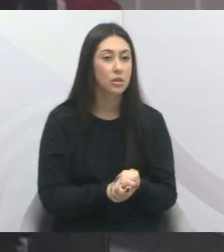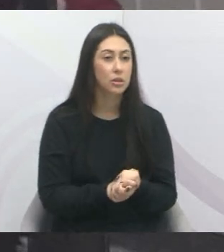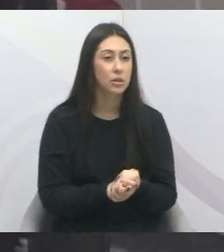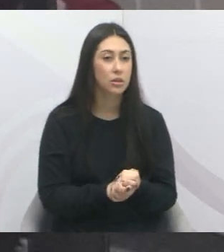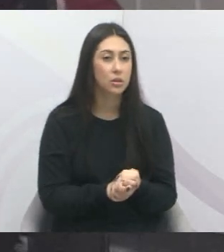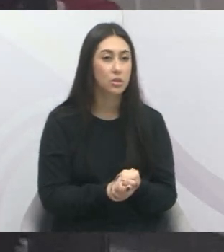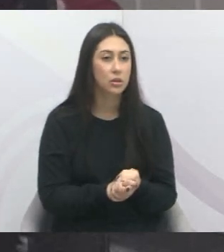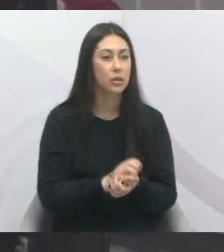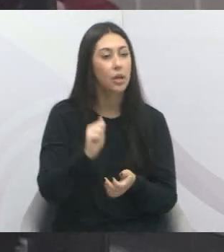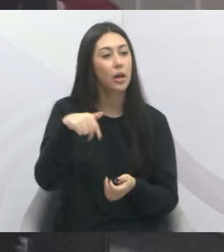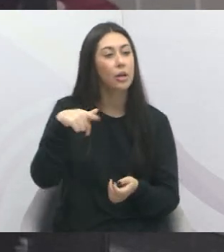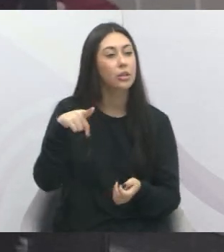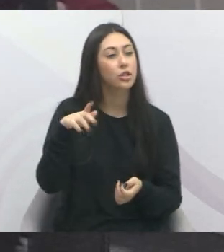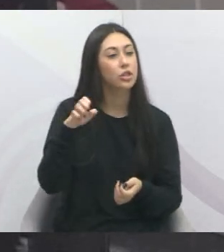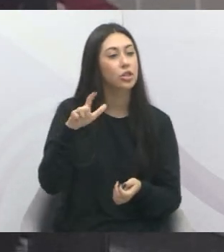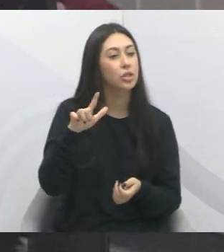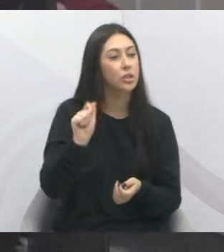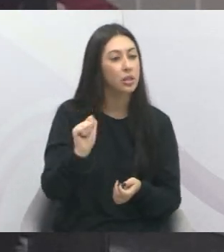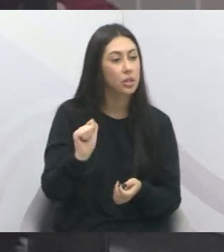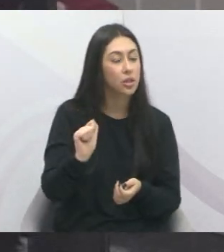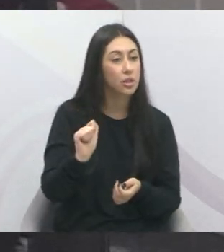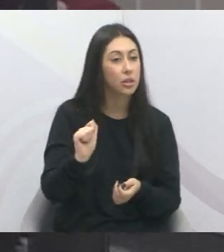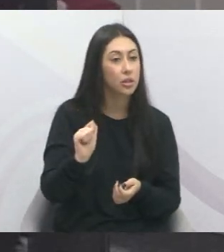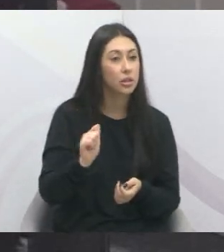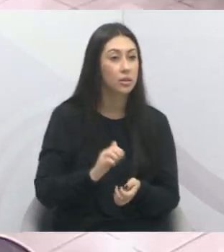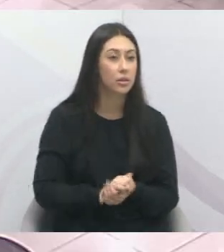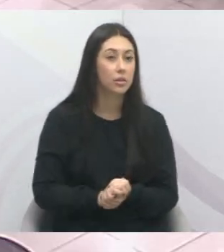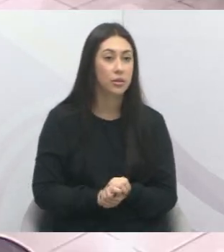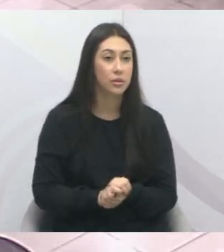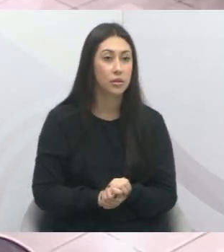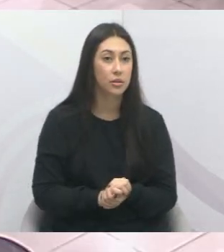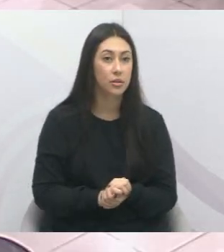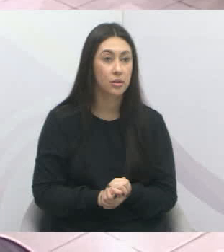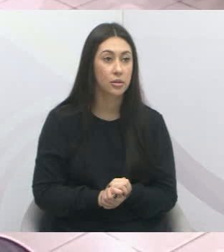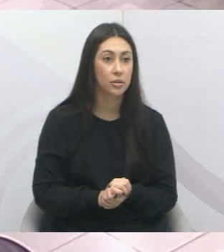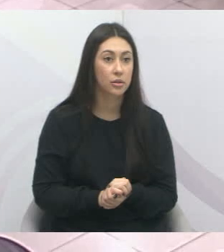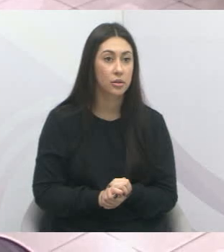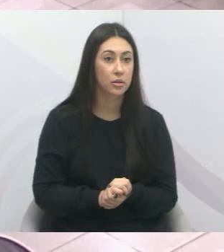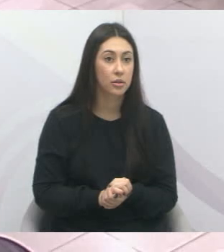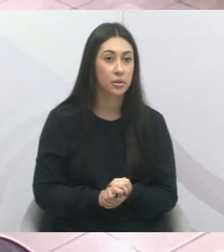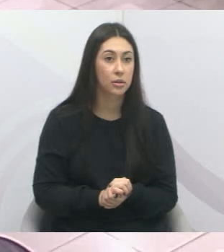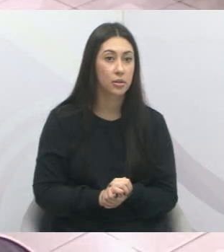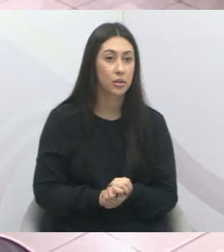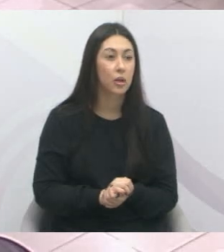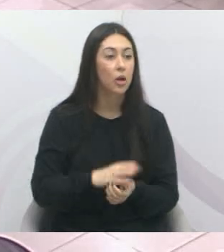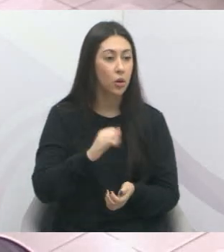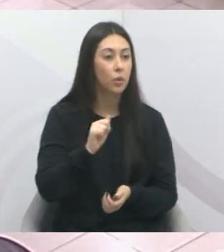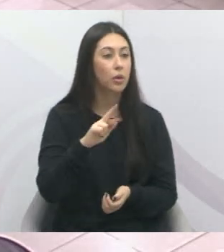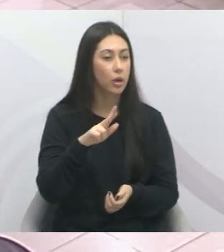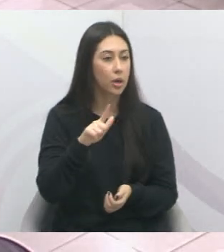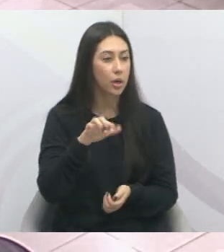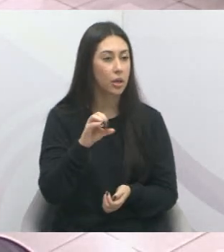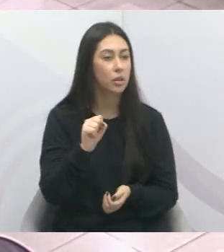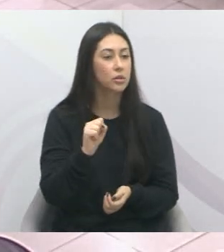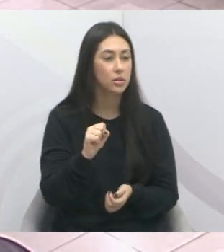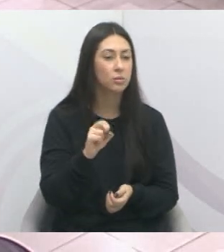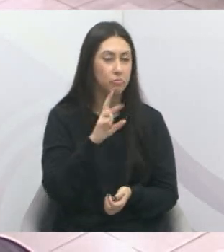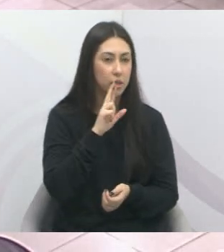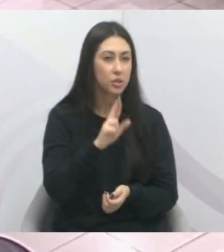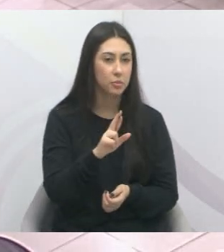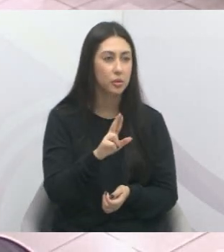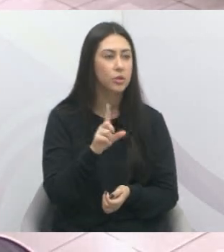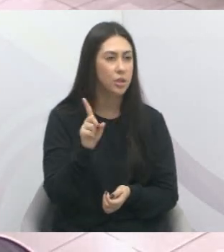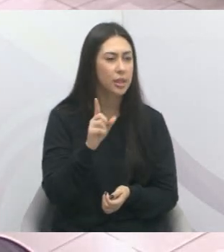Não, a Ângela faz uma... Marília, deixa o Carlos responde, que ele está bem por dentro disso